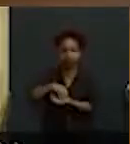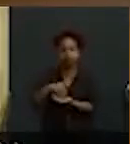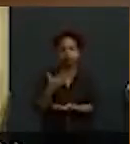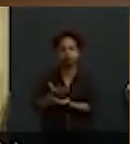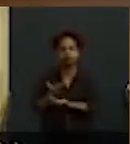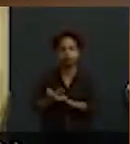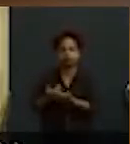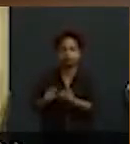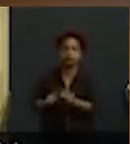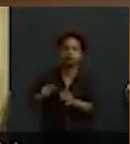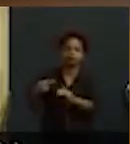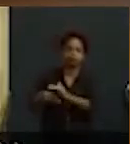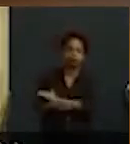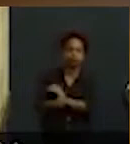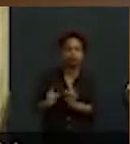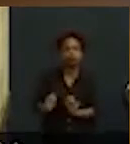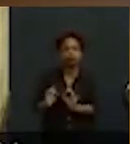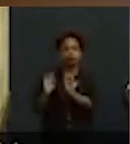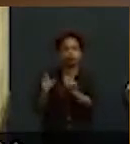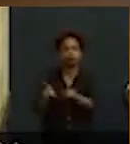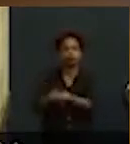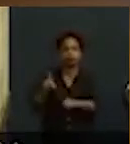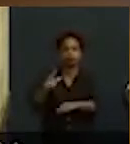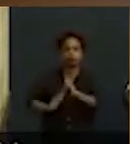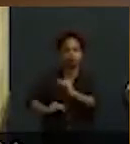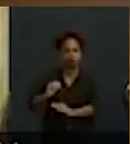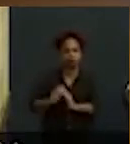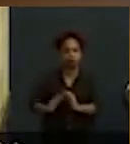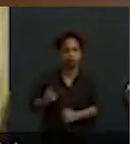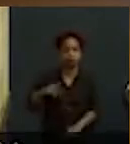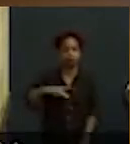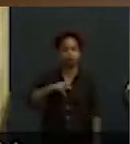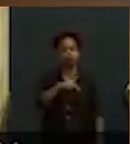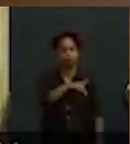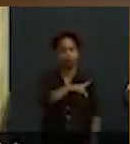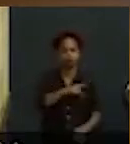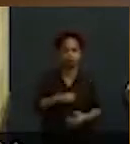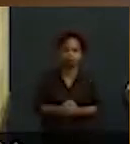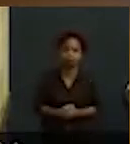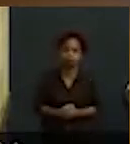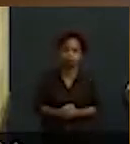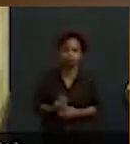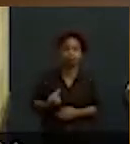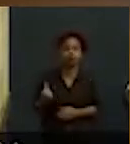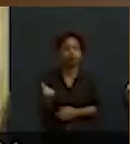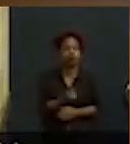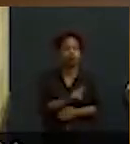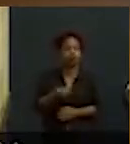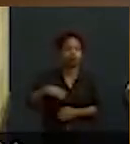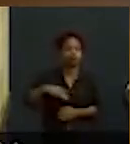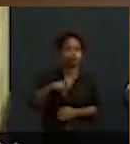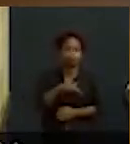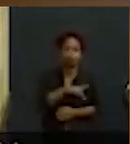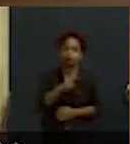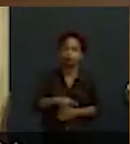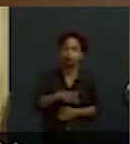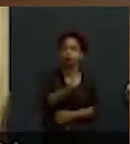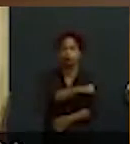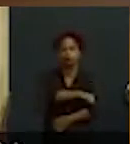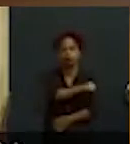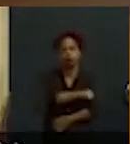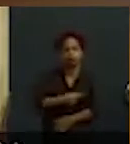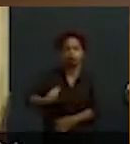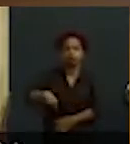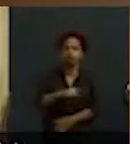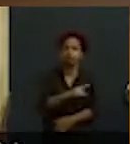e Aperfeiçoamento Funcional deste Ministério Público. O Ministério Público do Estado do Rio de Janeiro tem